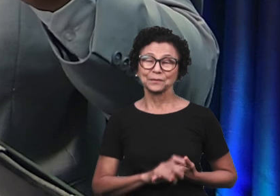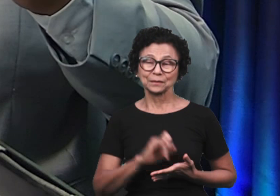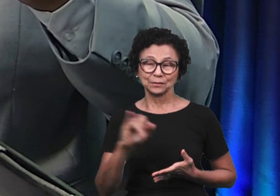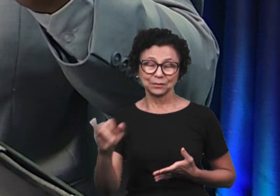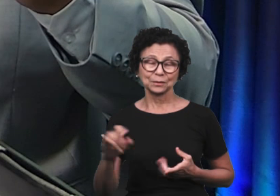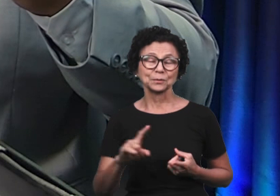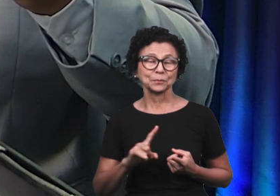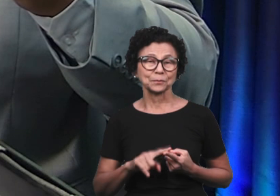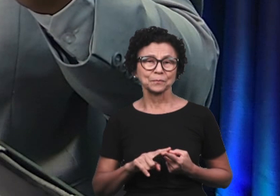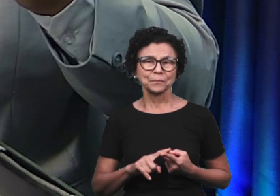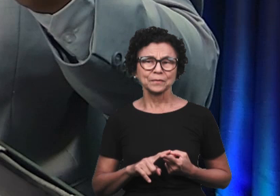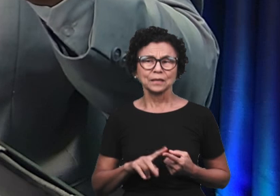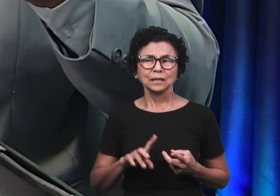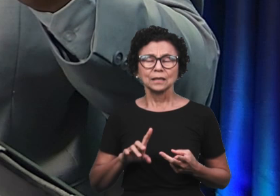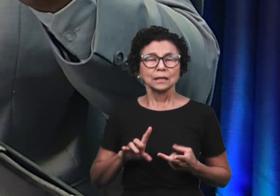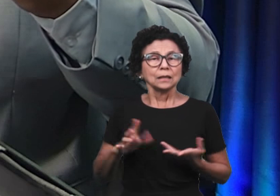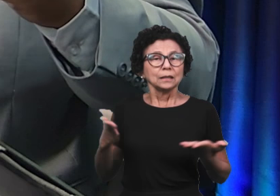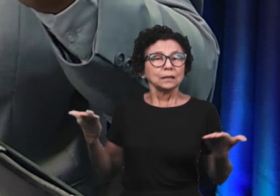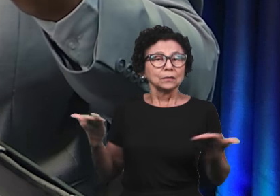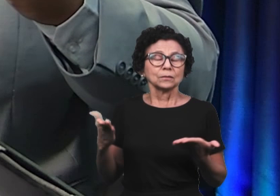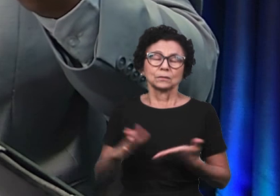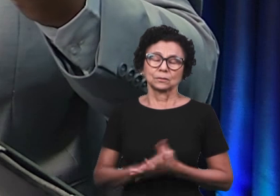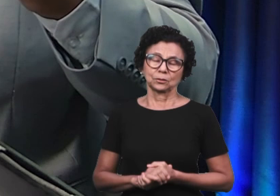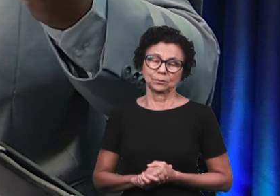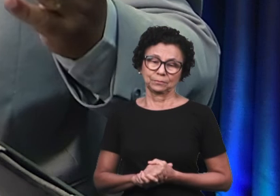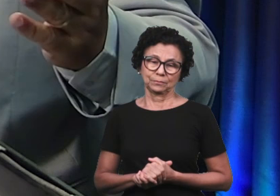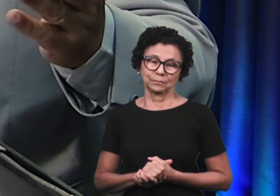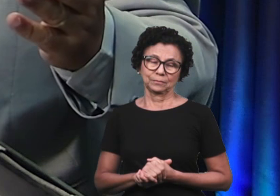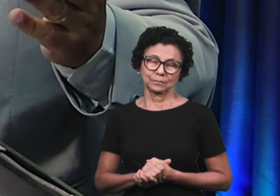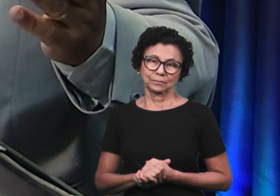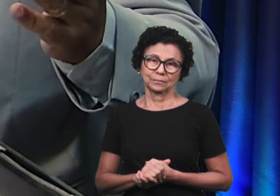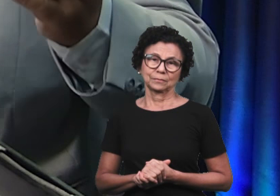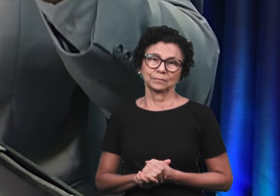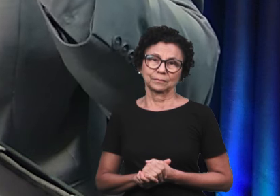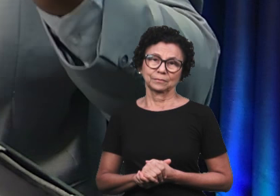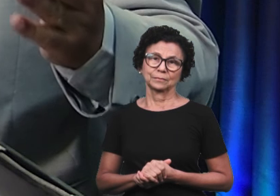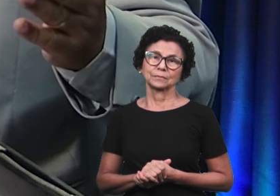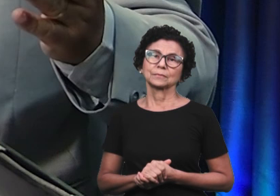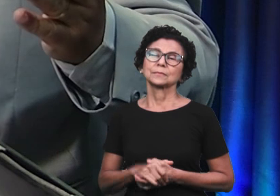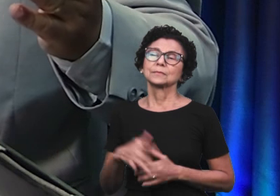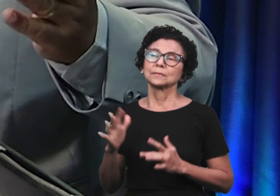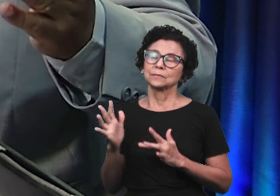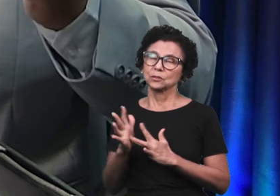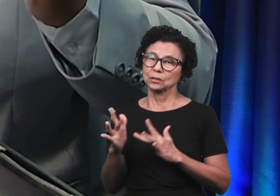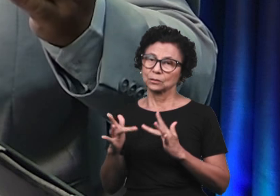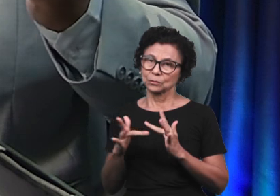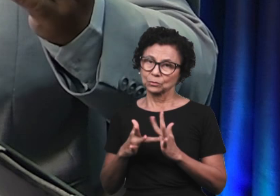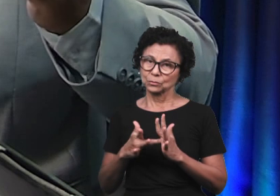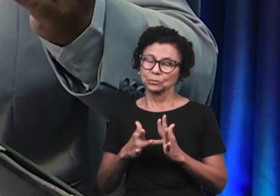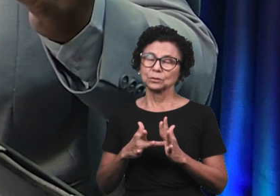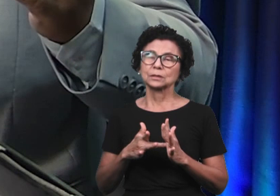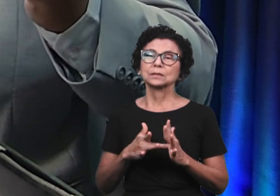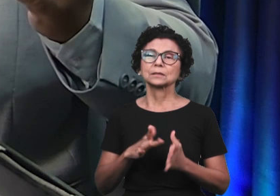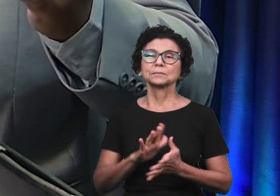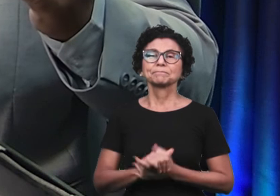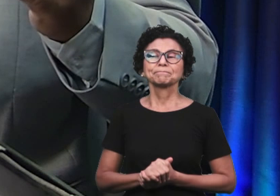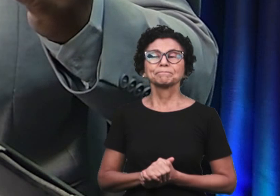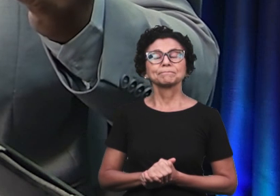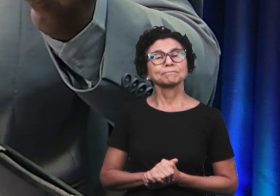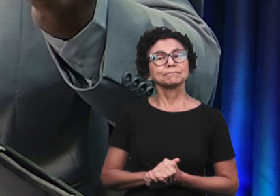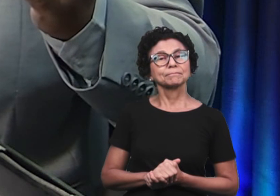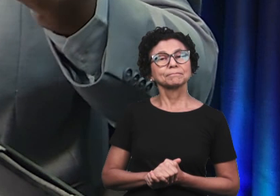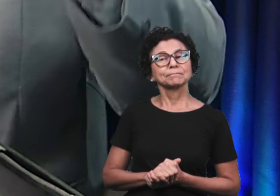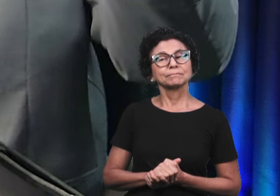E Jesus se revela a nós para que nós também levemos uma mensagem. A igreja, nesta hora final, ela tem